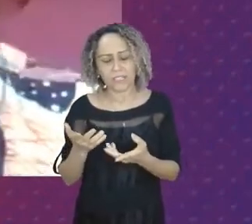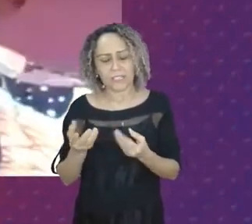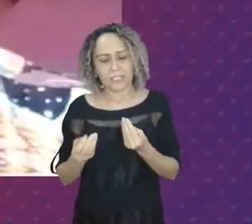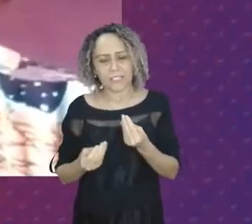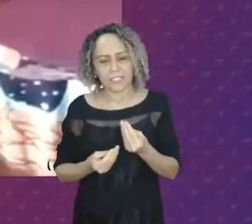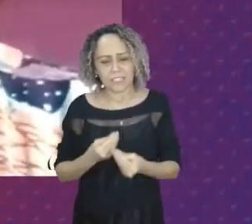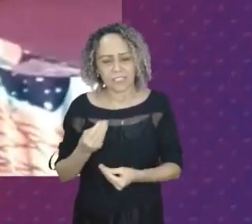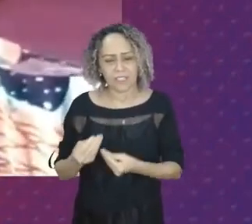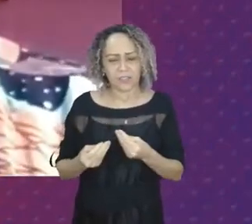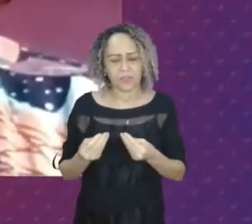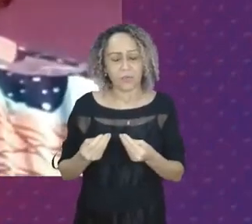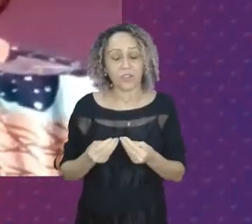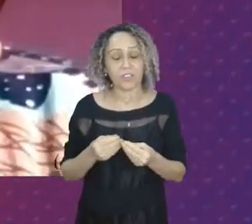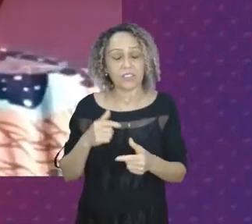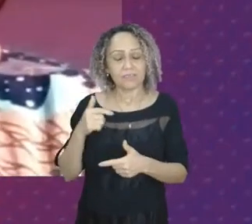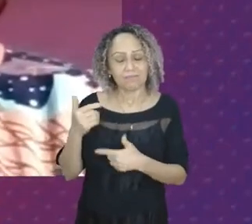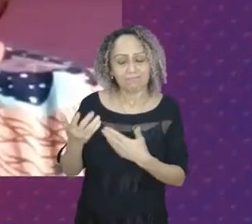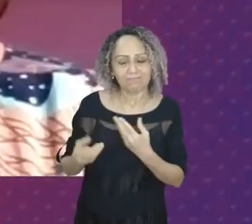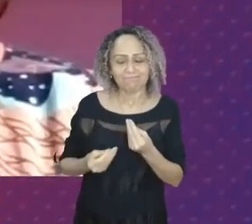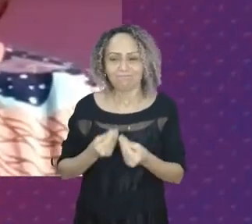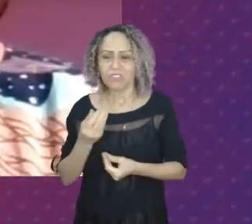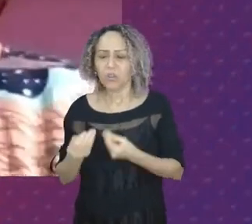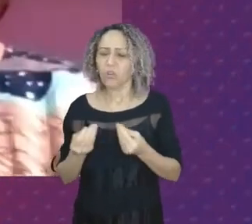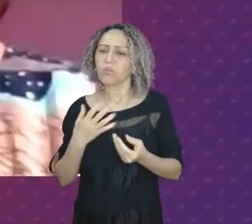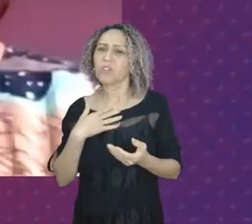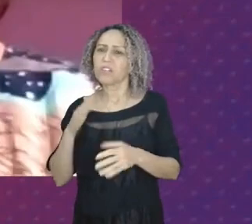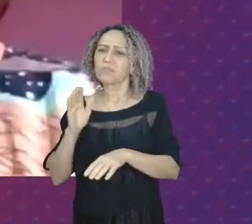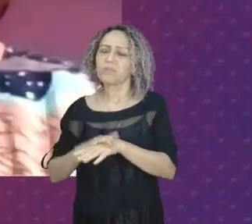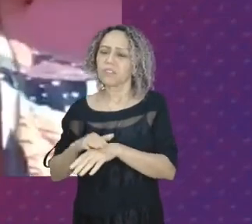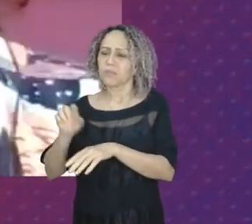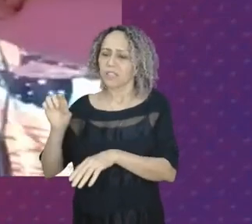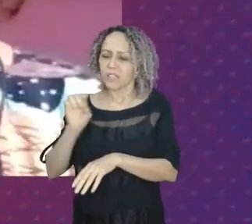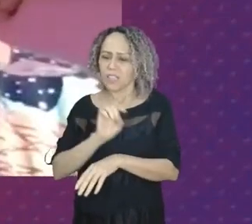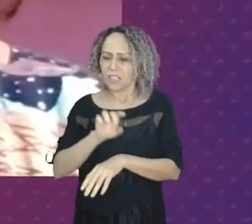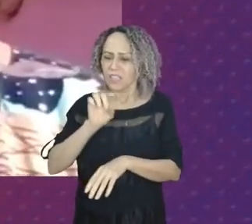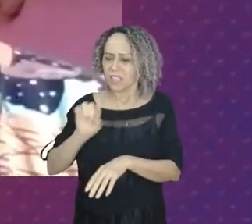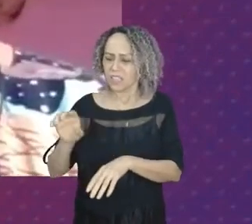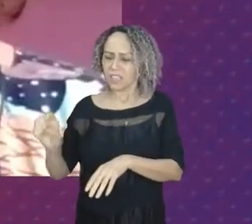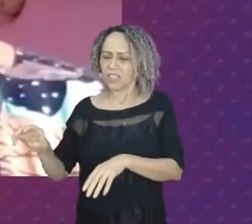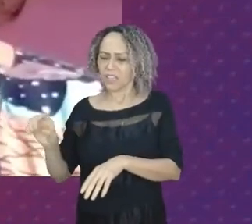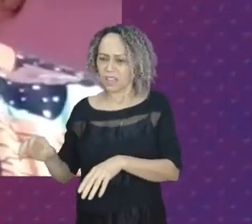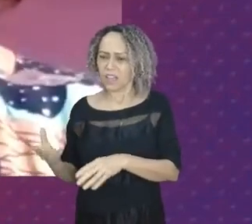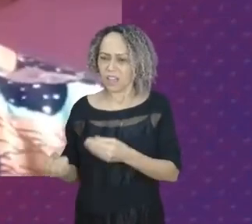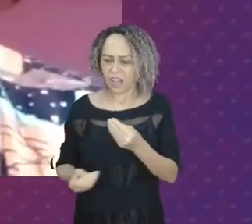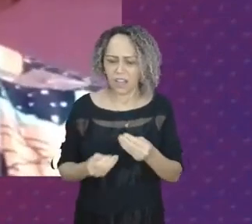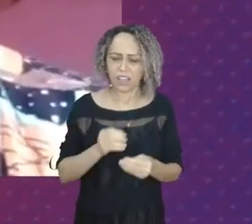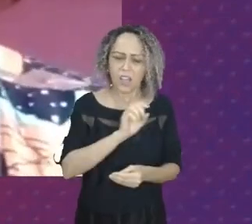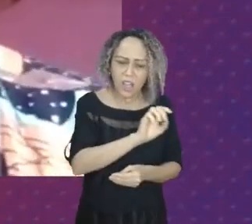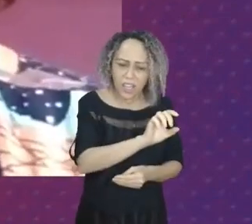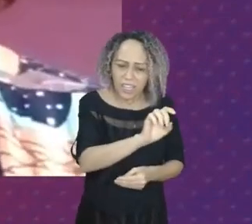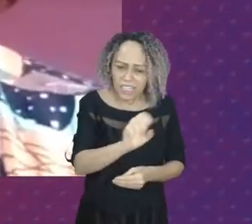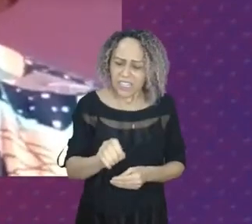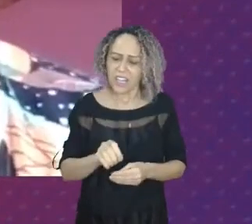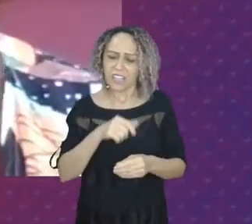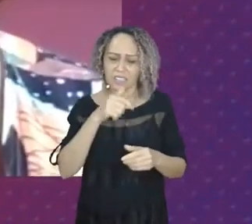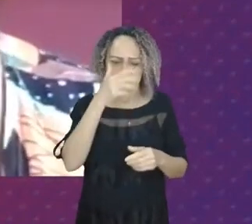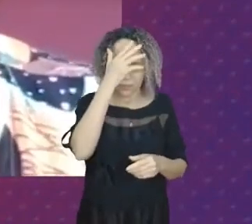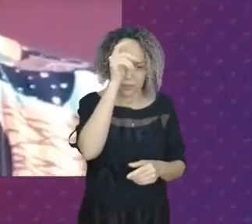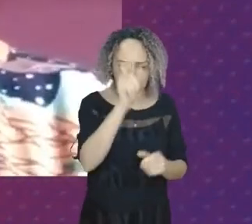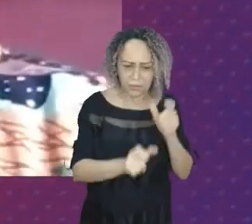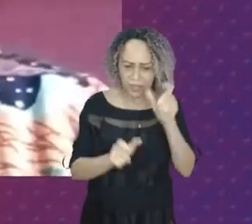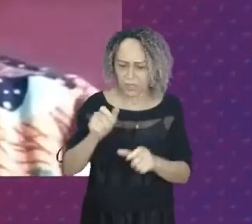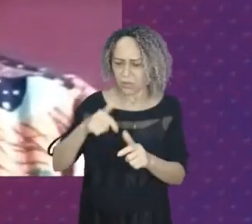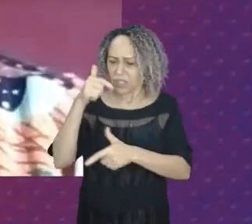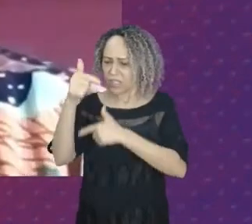e como é que isso entra nas sensibilidades individuais para que eles possam repassar para as mulheres que eles atendem. E